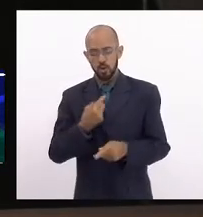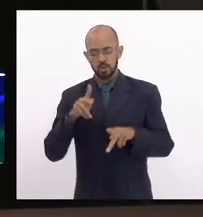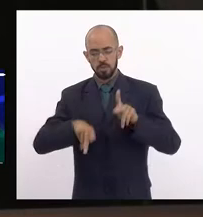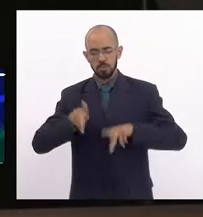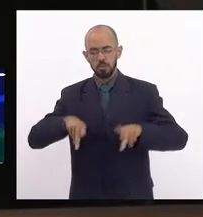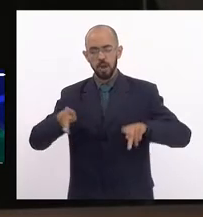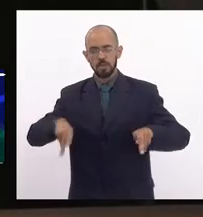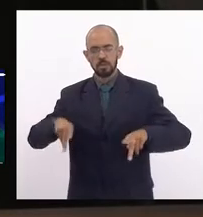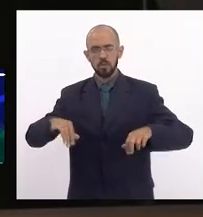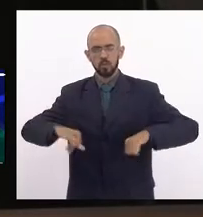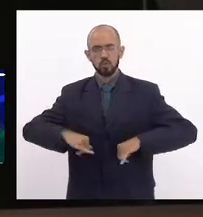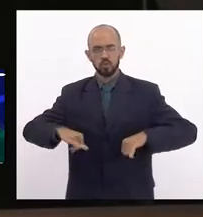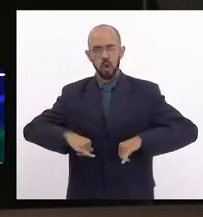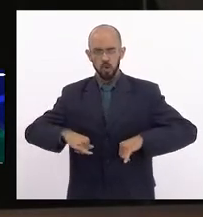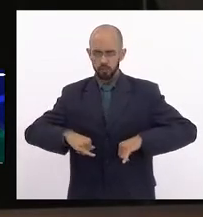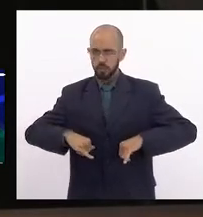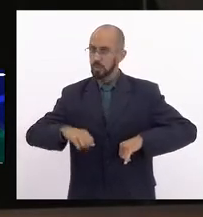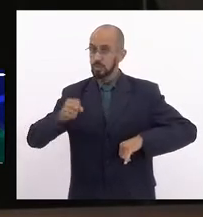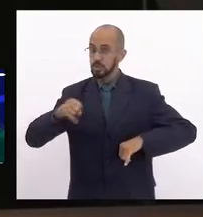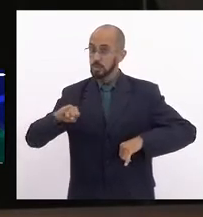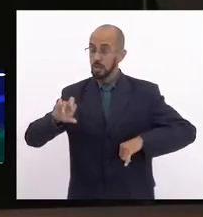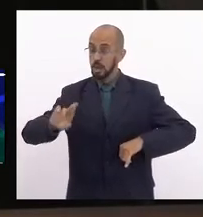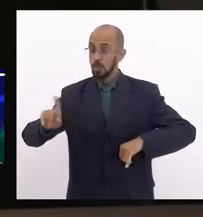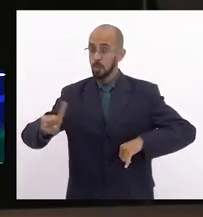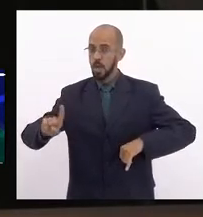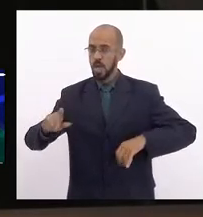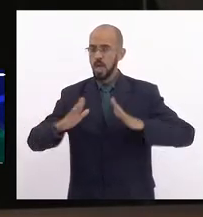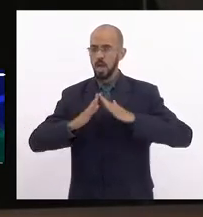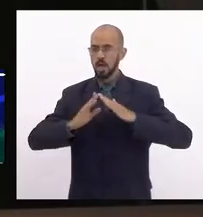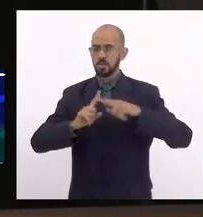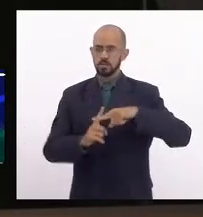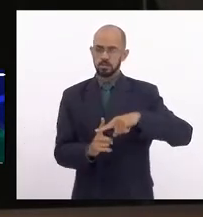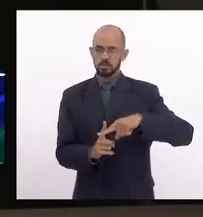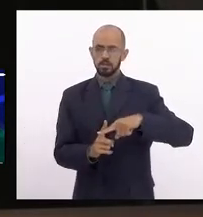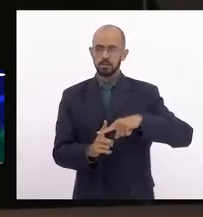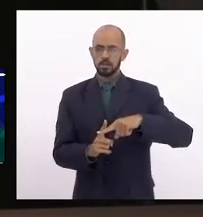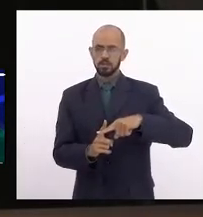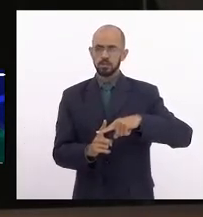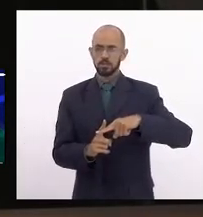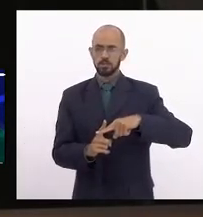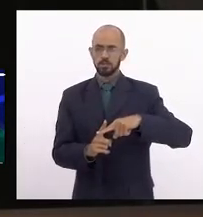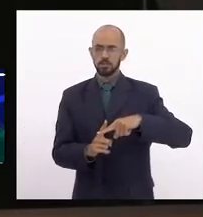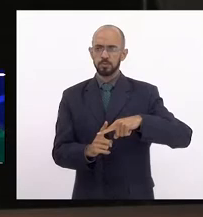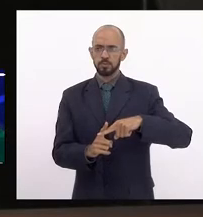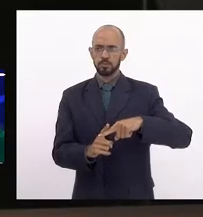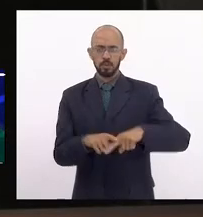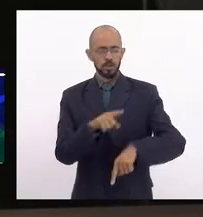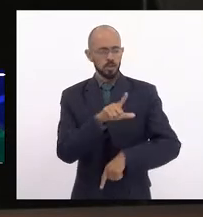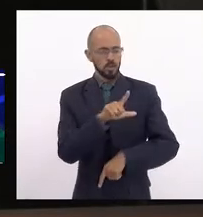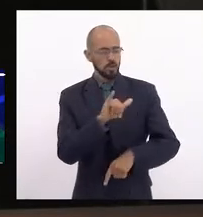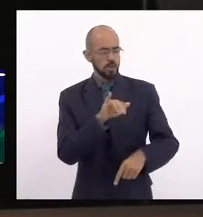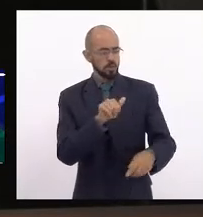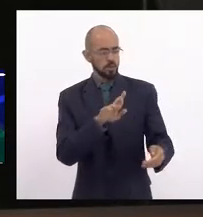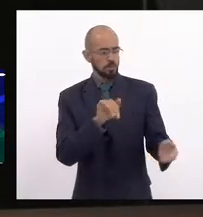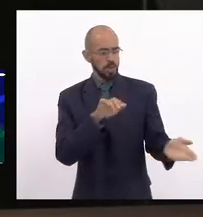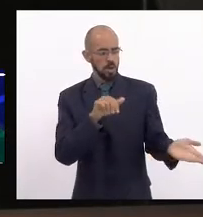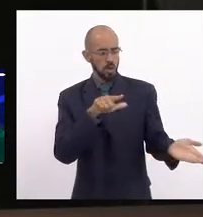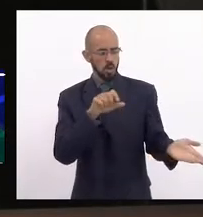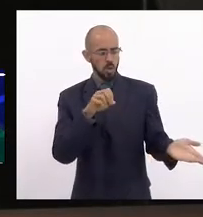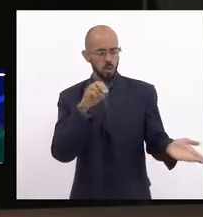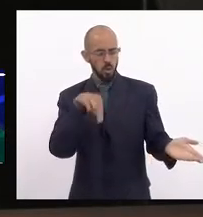se não fossem as igrejas em Ribeirão Você pastor